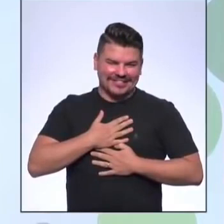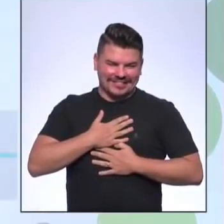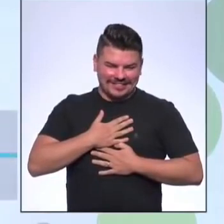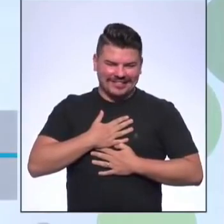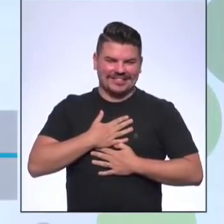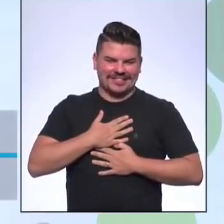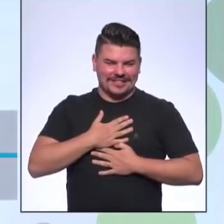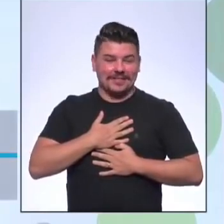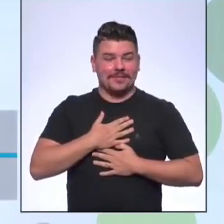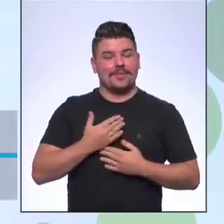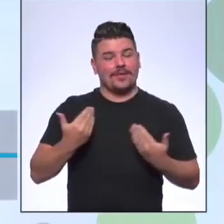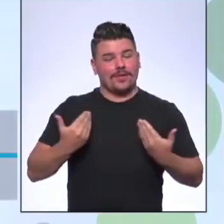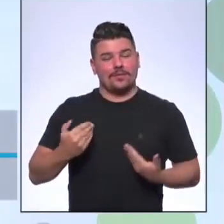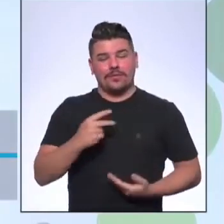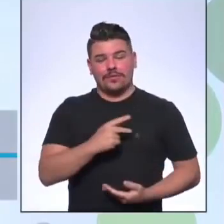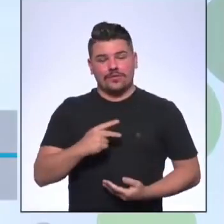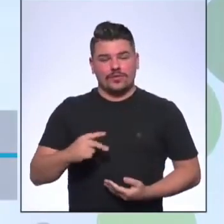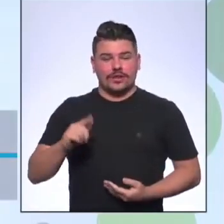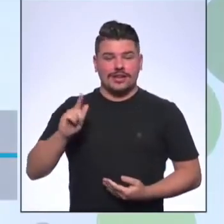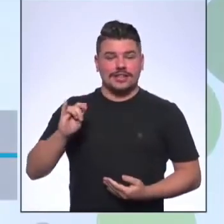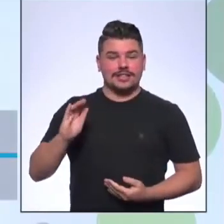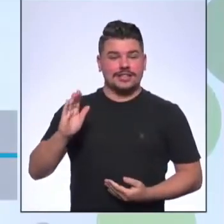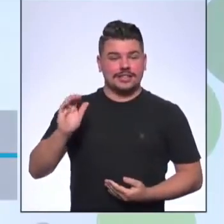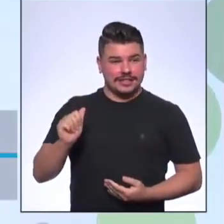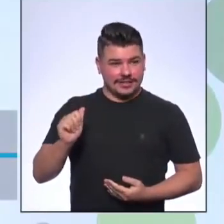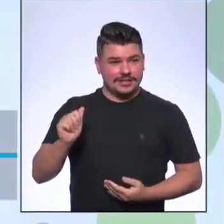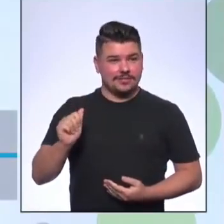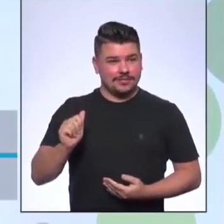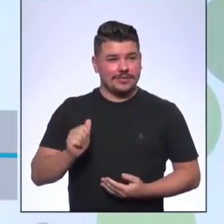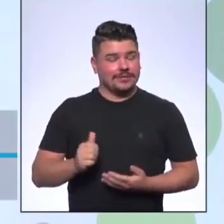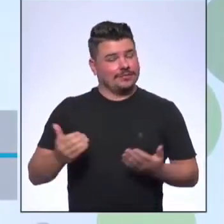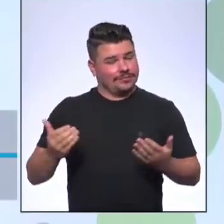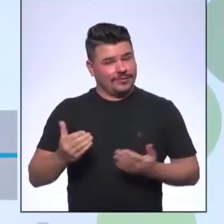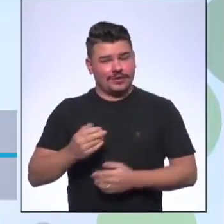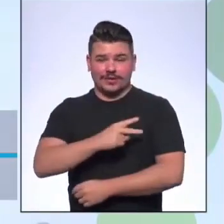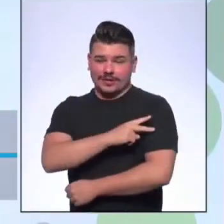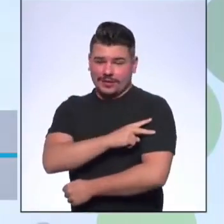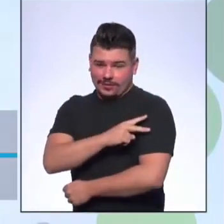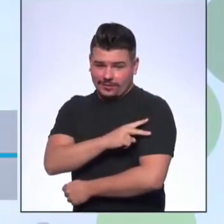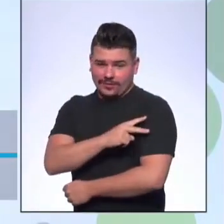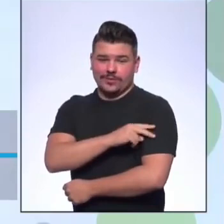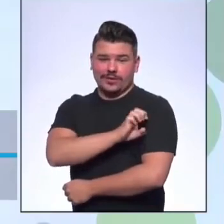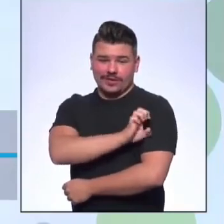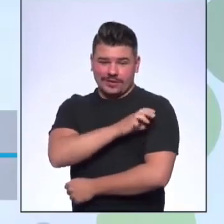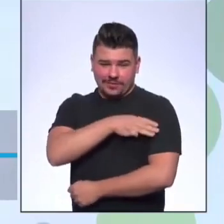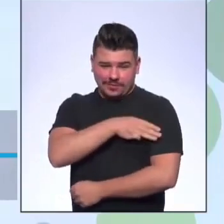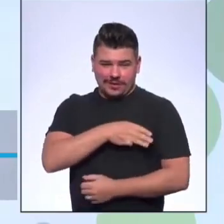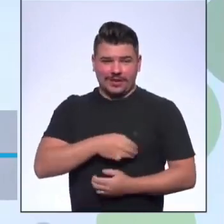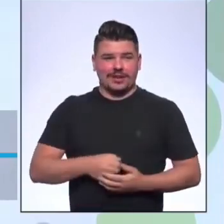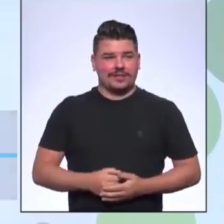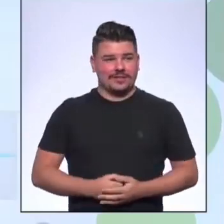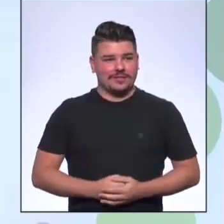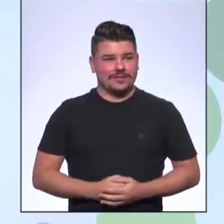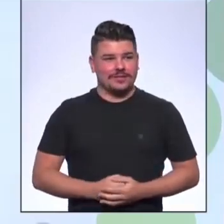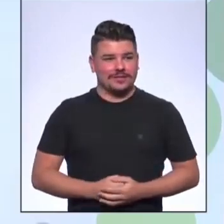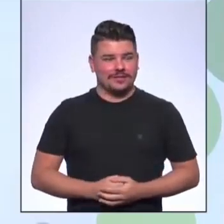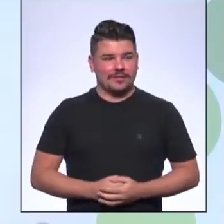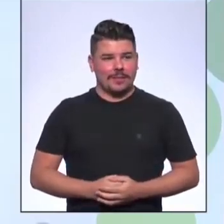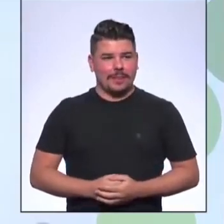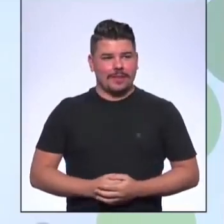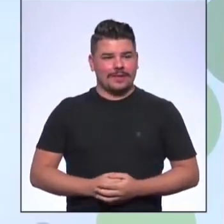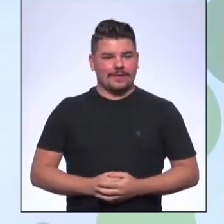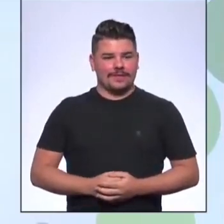queridos! Professor Giba na área aí, segundo ano do ensino médio, continuação das nossas aulas